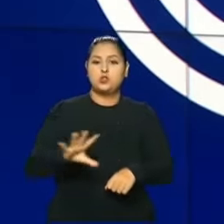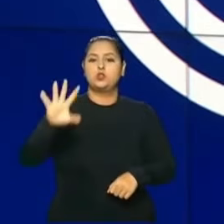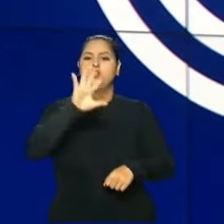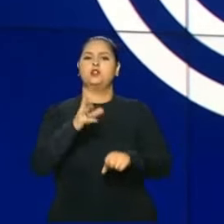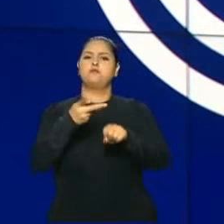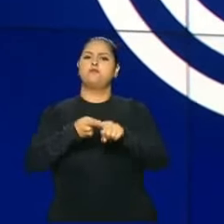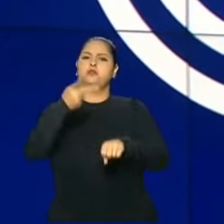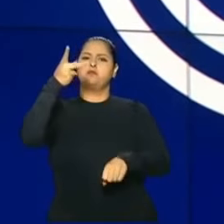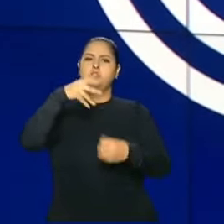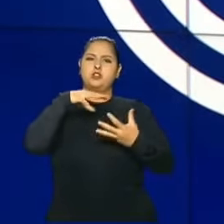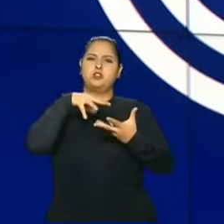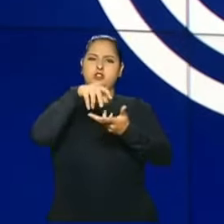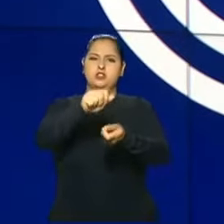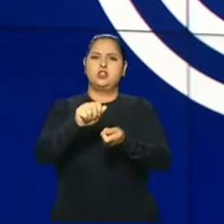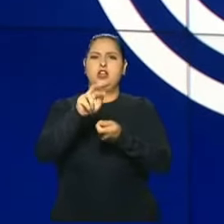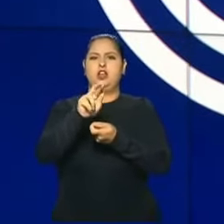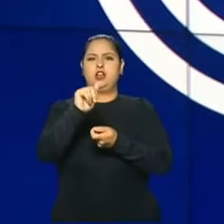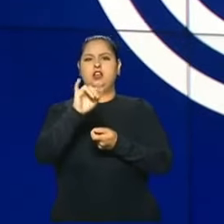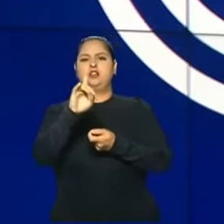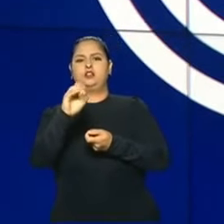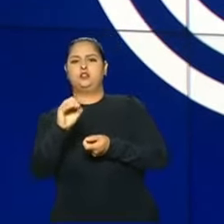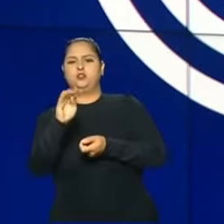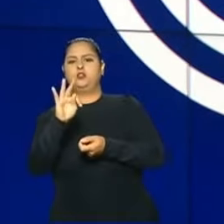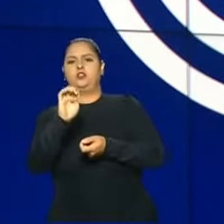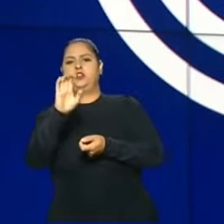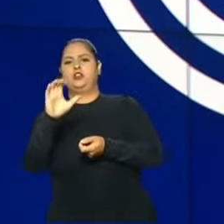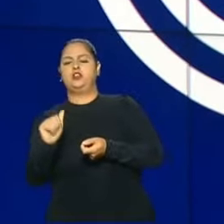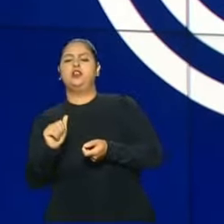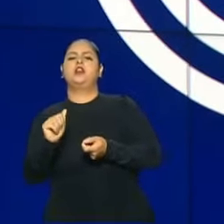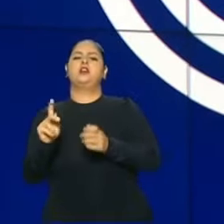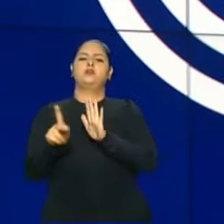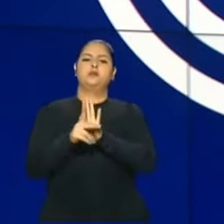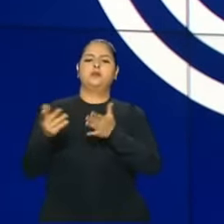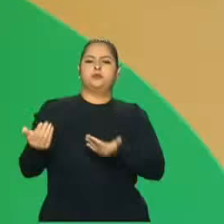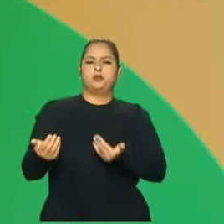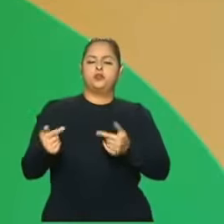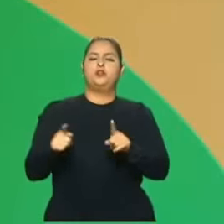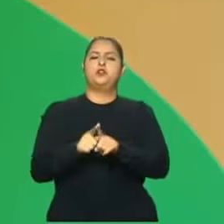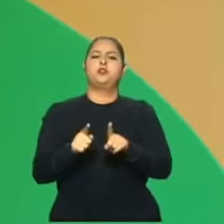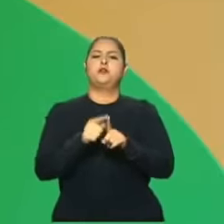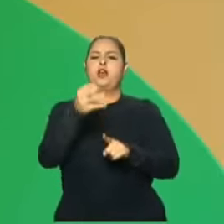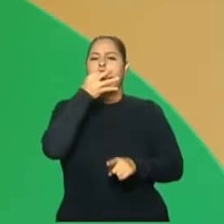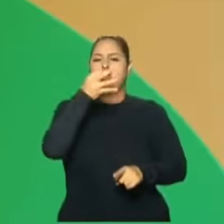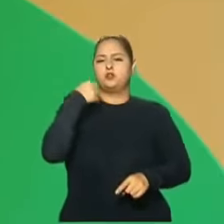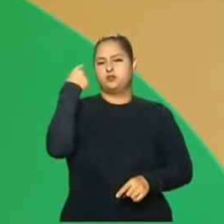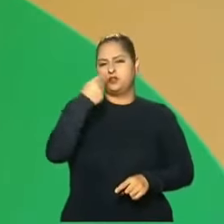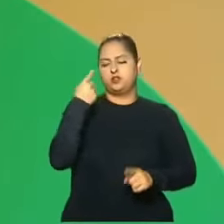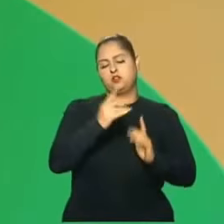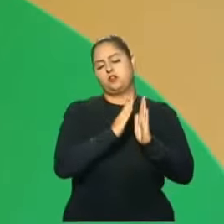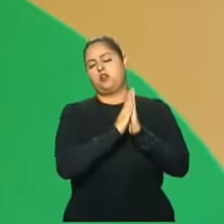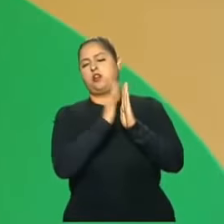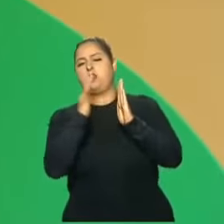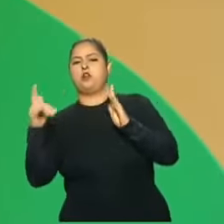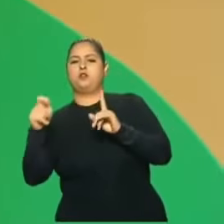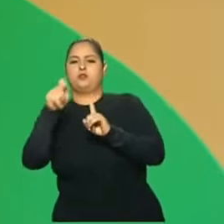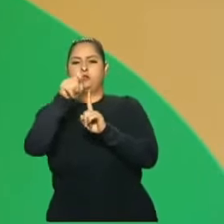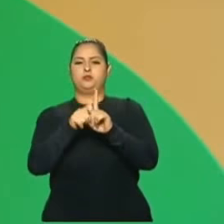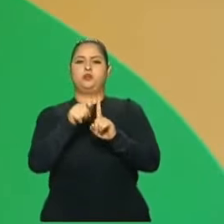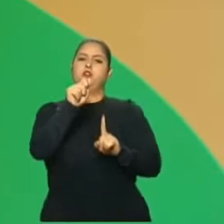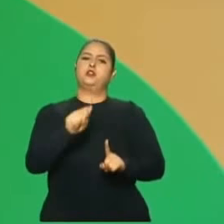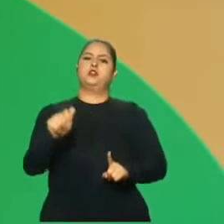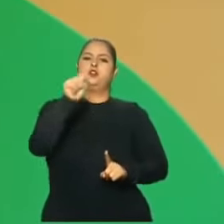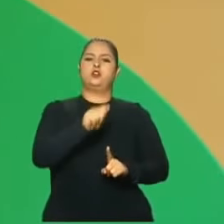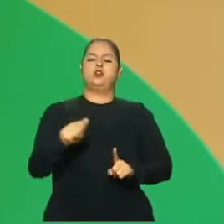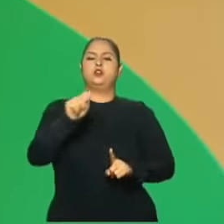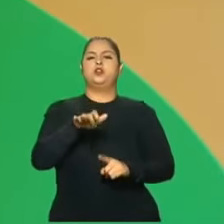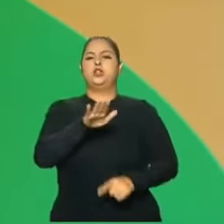internacionalmente, como a Radioteca Jovem e a sua inesquecível Rádio Maluca, Bia. Ao longo do mês de agosto, nossa faixa infantil,